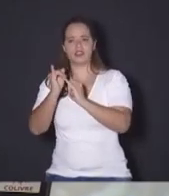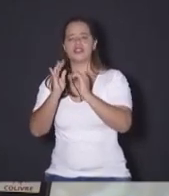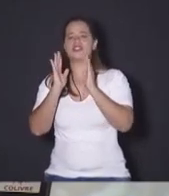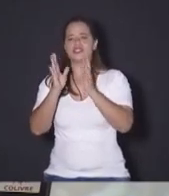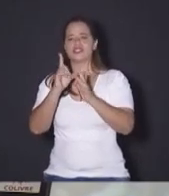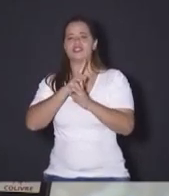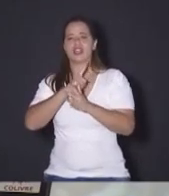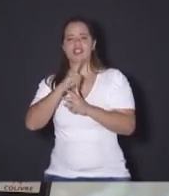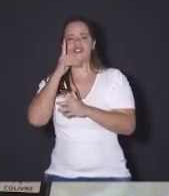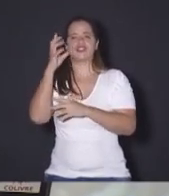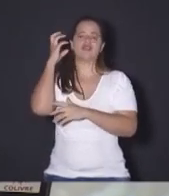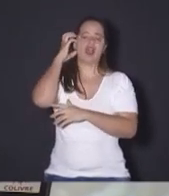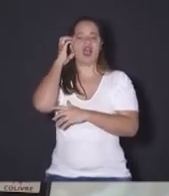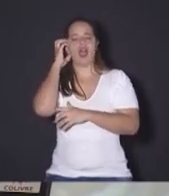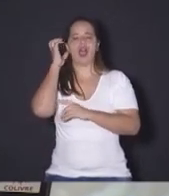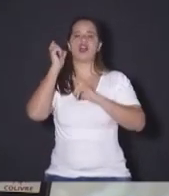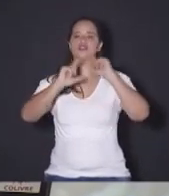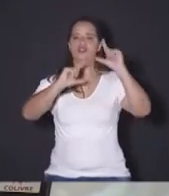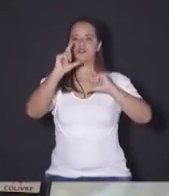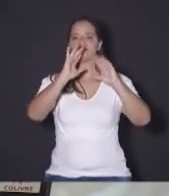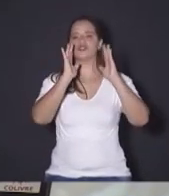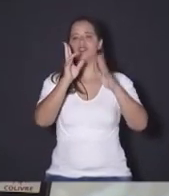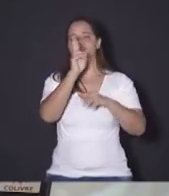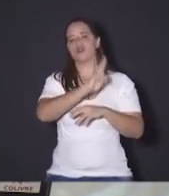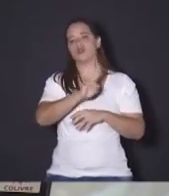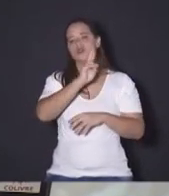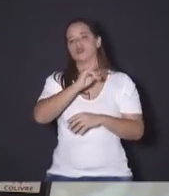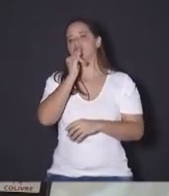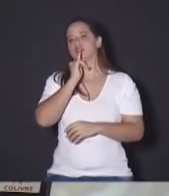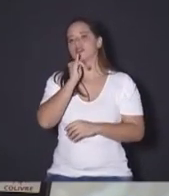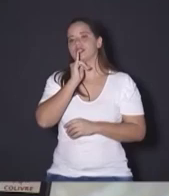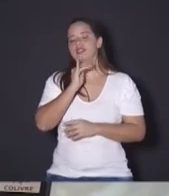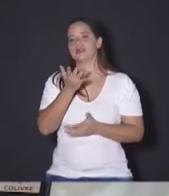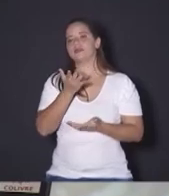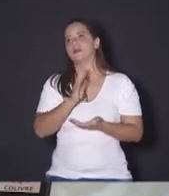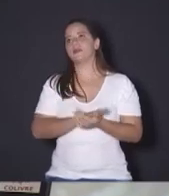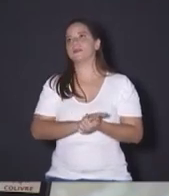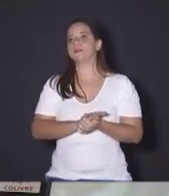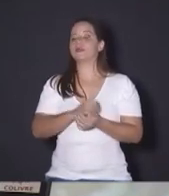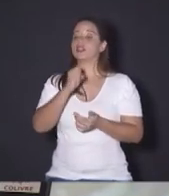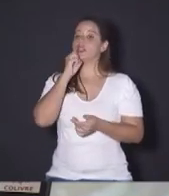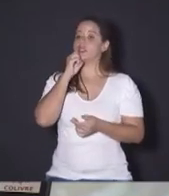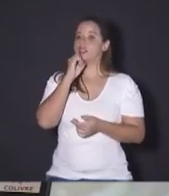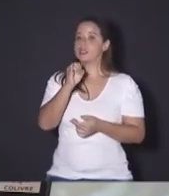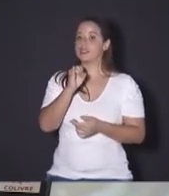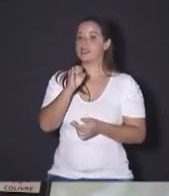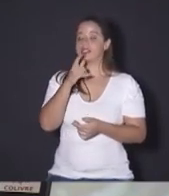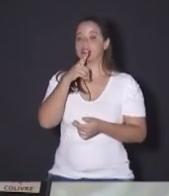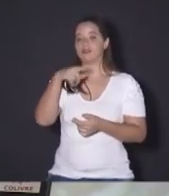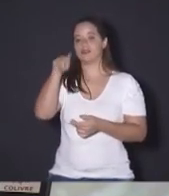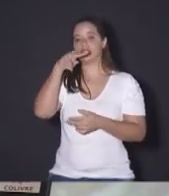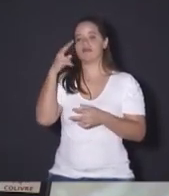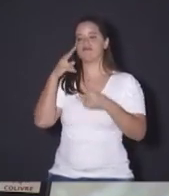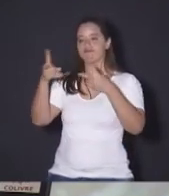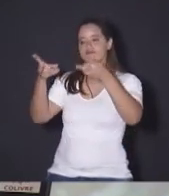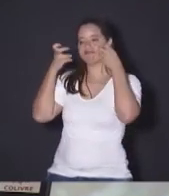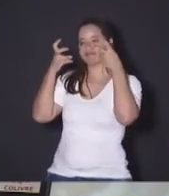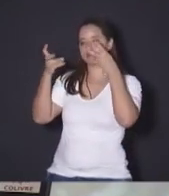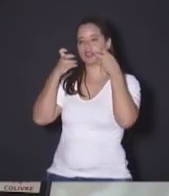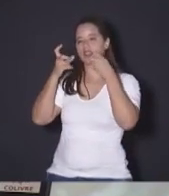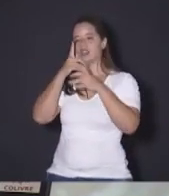desde o rádio a televisão usou muito por exemplo é é se vocês é dar uma olhada no